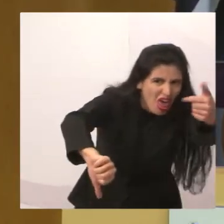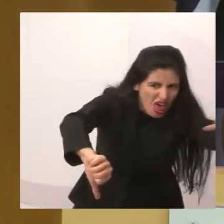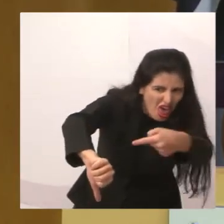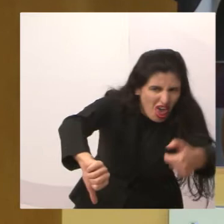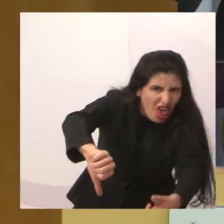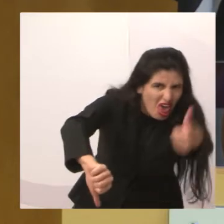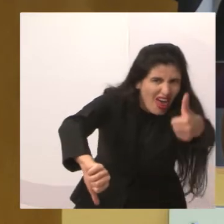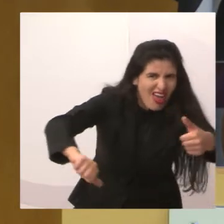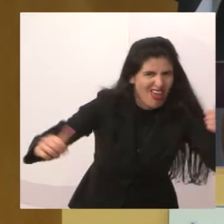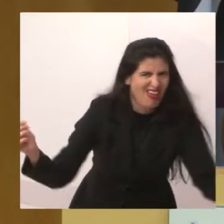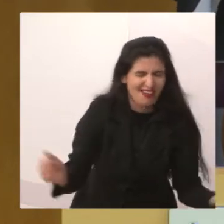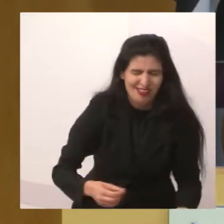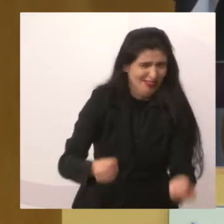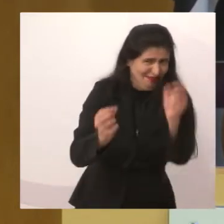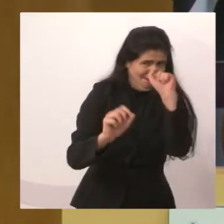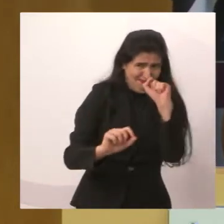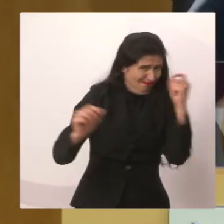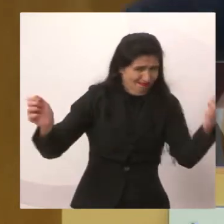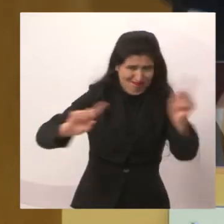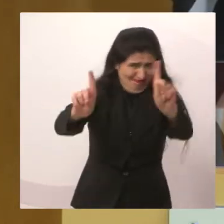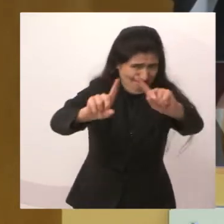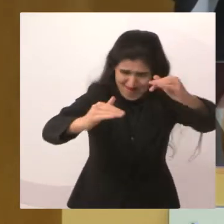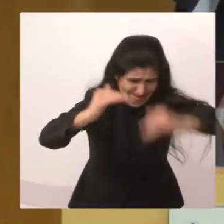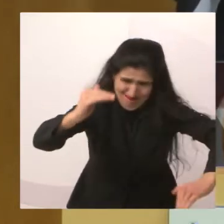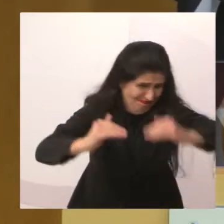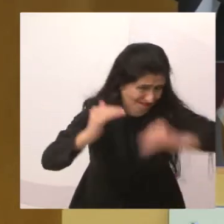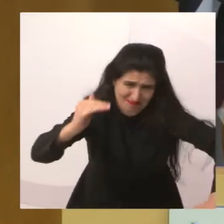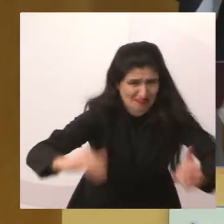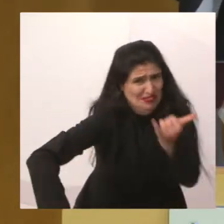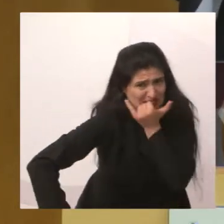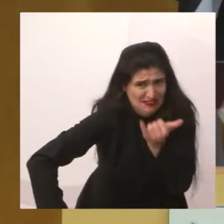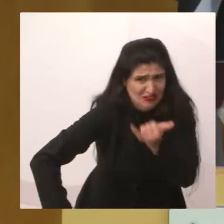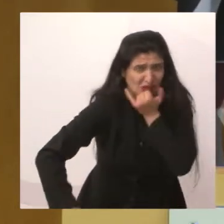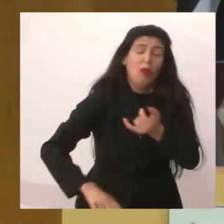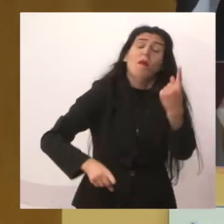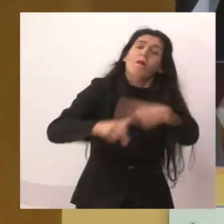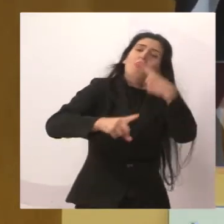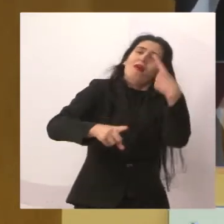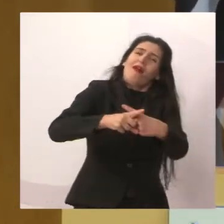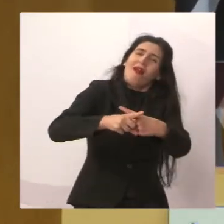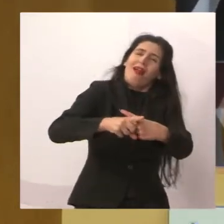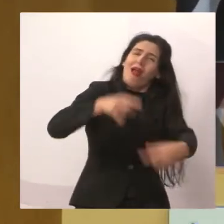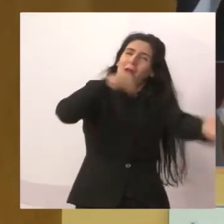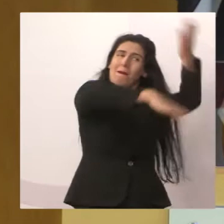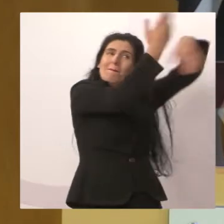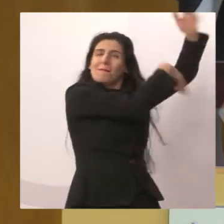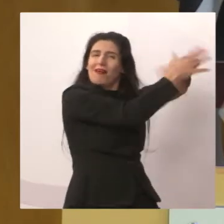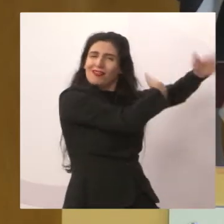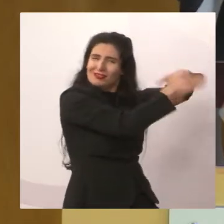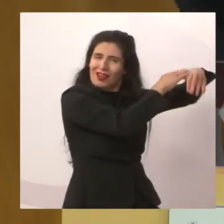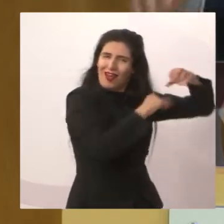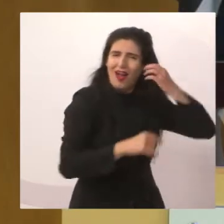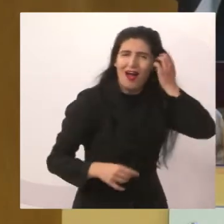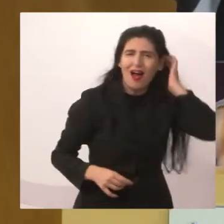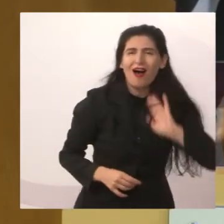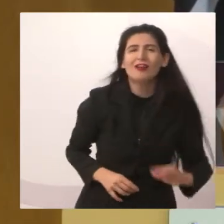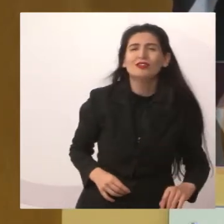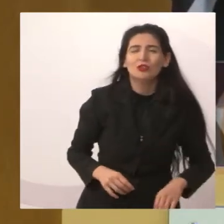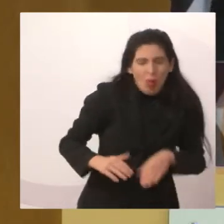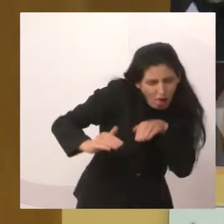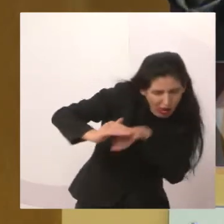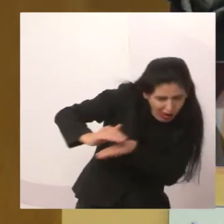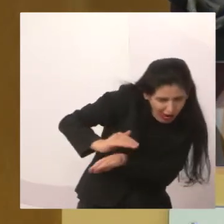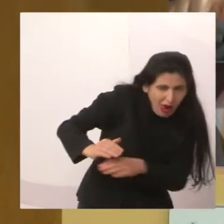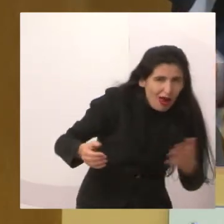o meu adversário, e é isso que está acontecendo aqui, porque essas contas também já foram rejeitadas lá atrás. Não vou entrar no mérito do